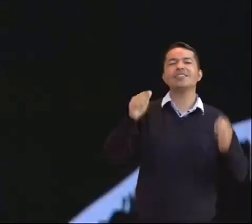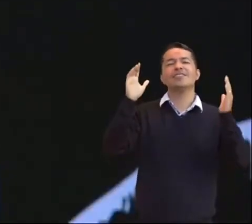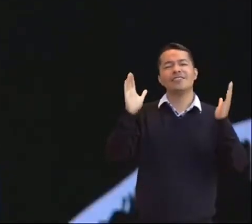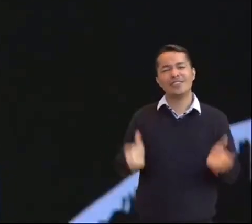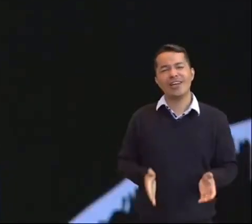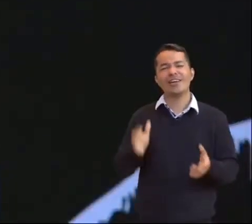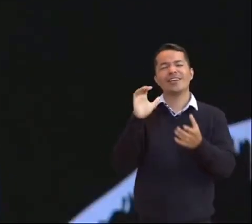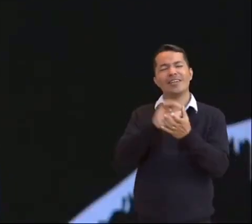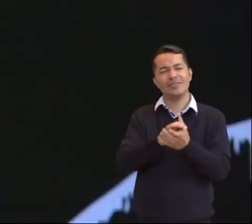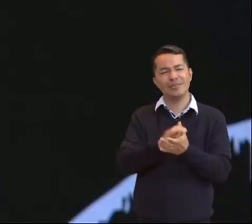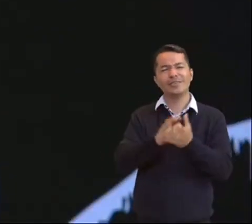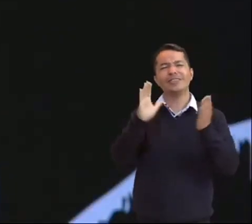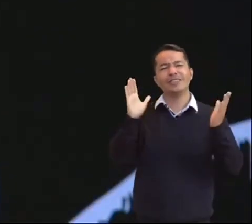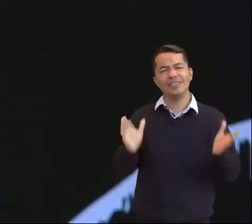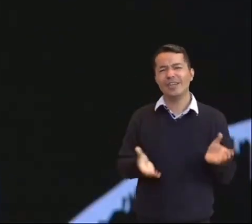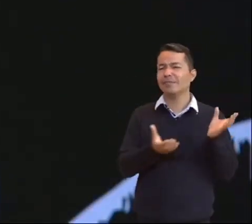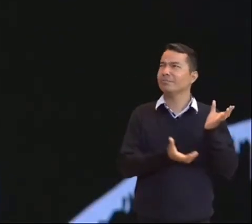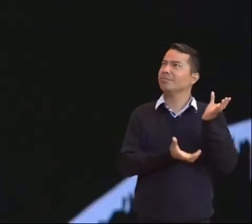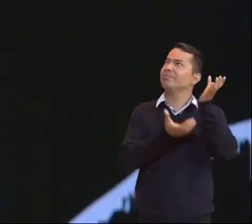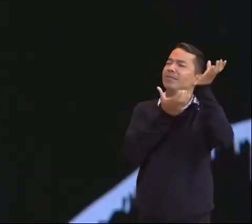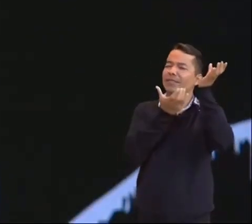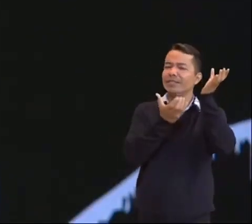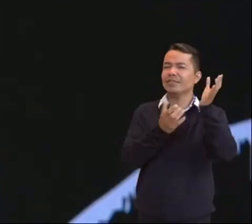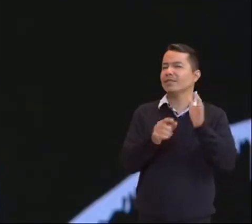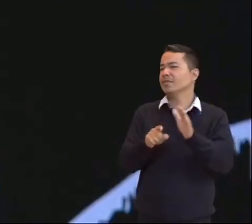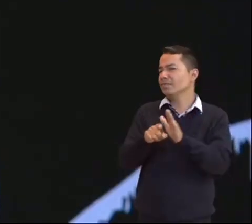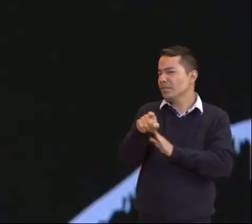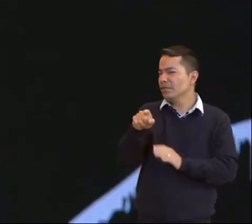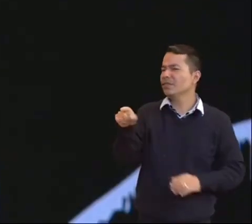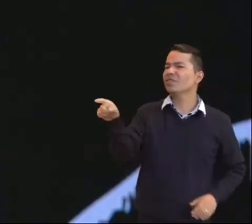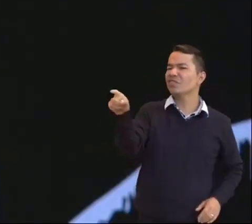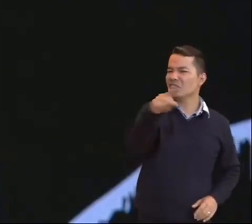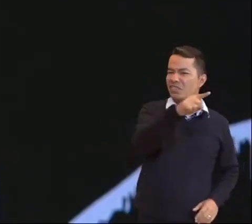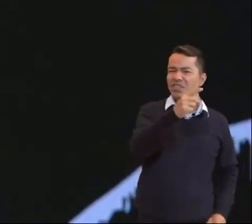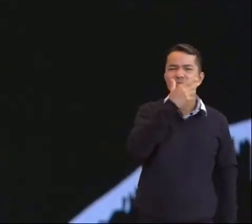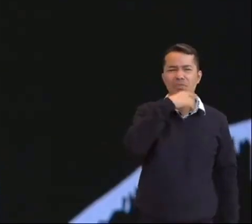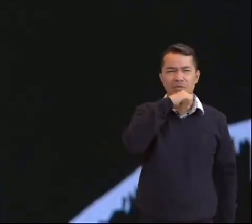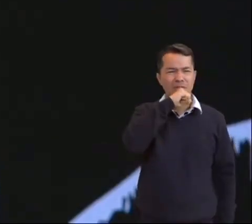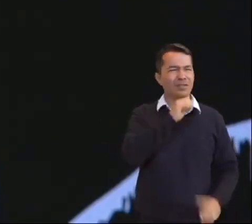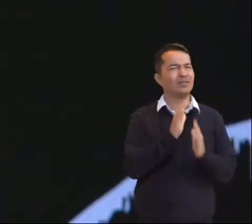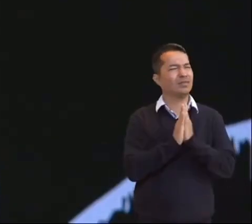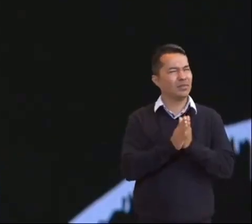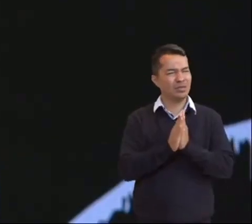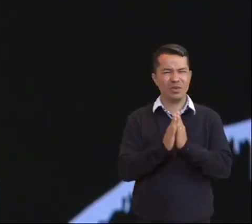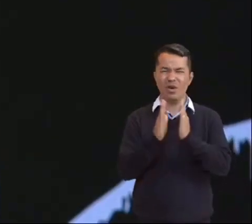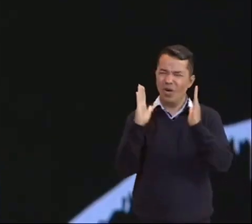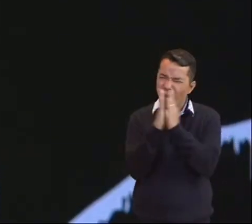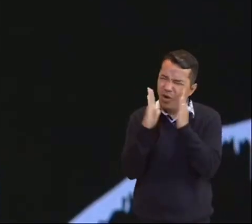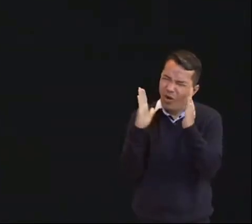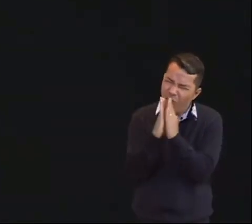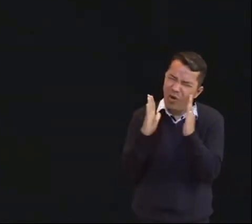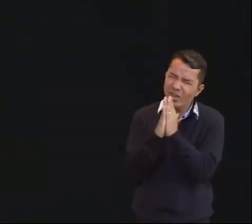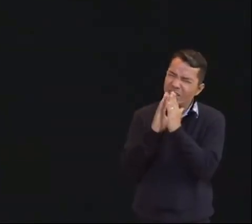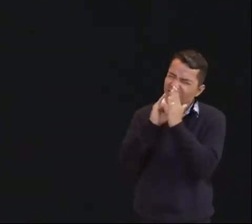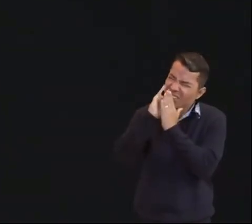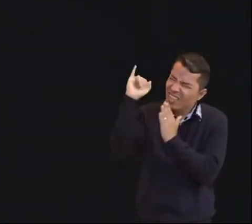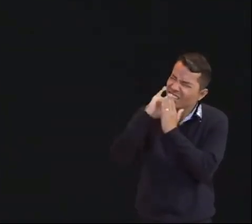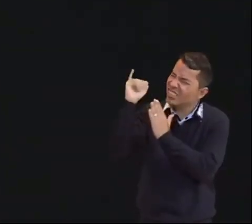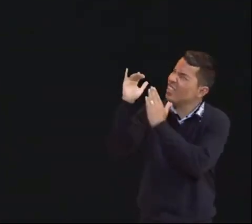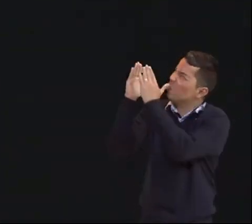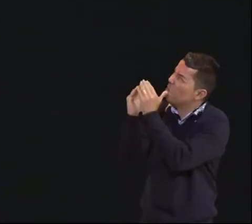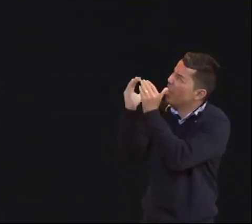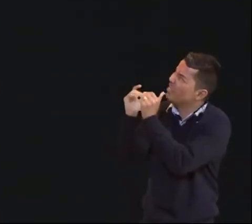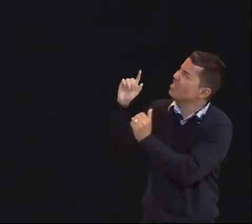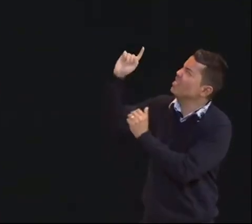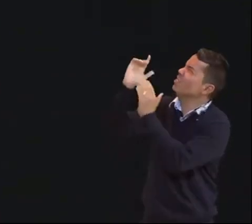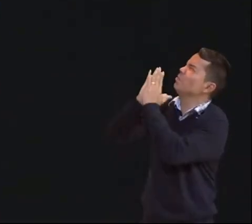Pais, cadê os pais aqui? Orem pelos seus filhos, clamem a Deus por eles, mas não só orem por